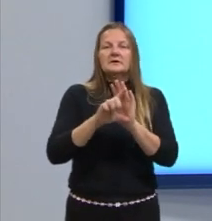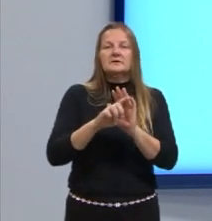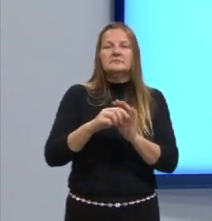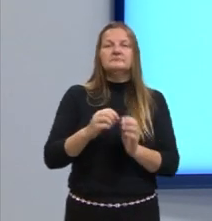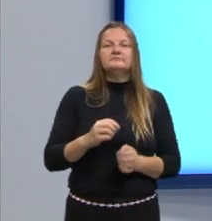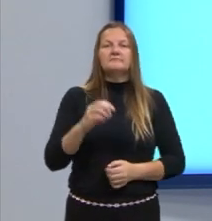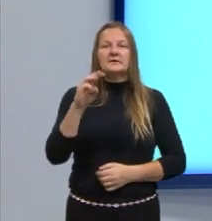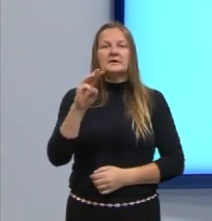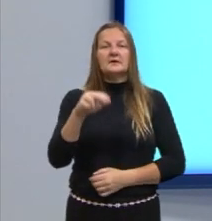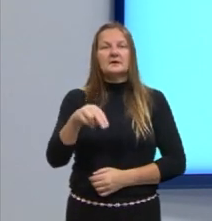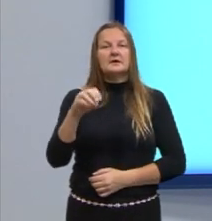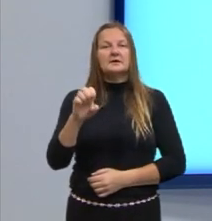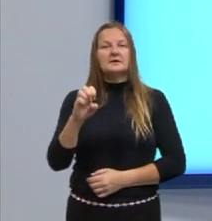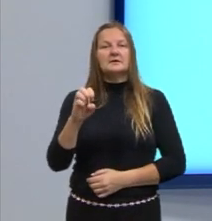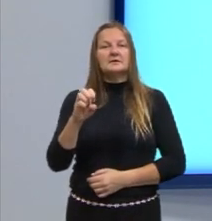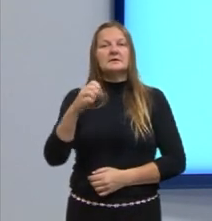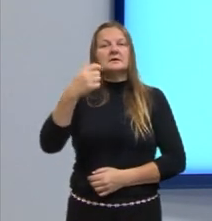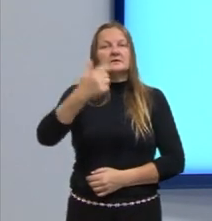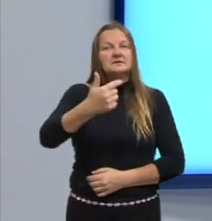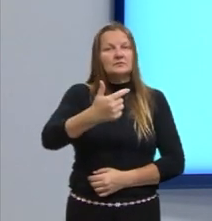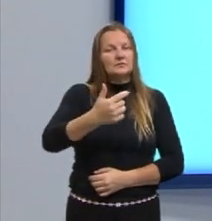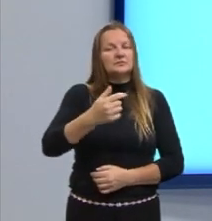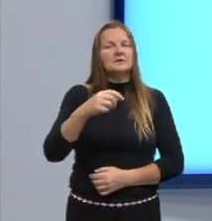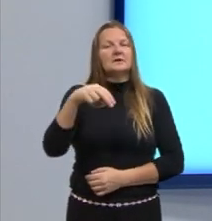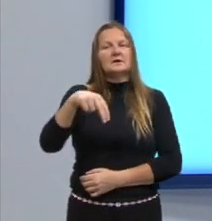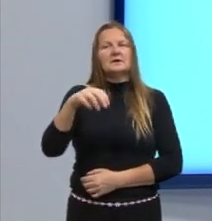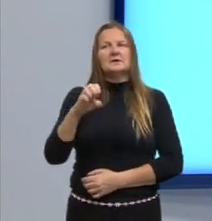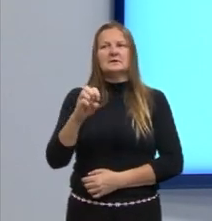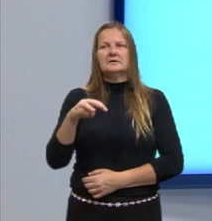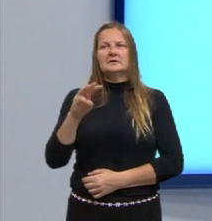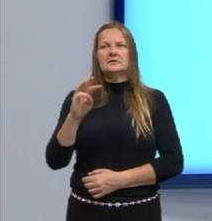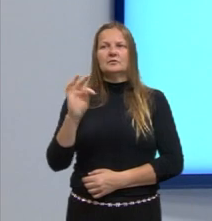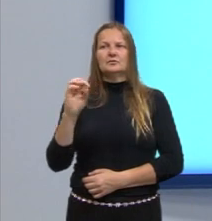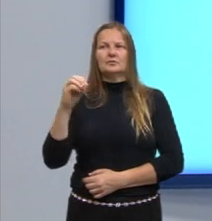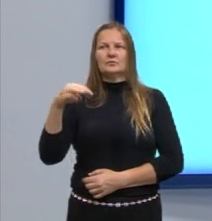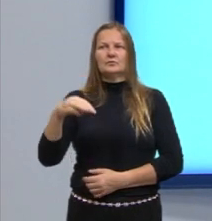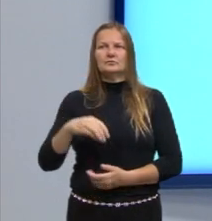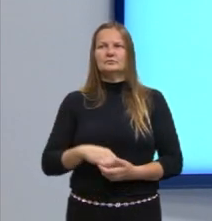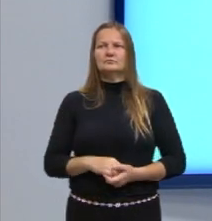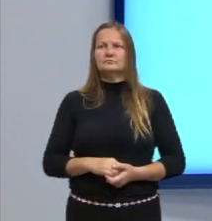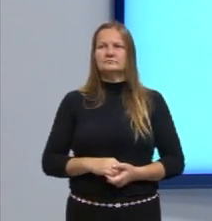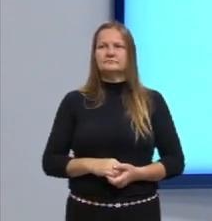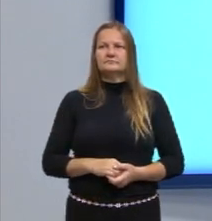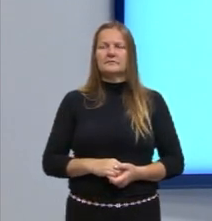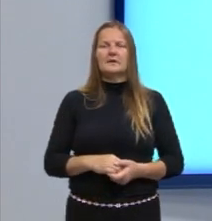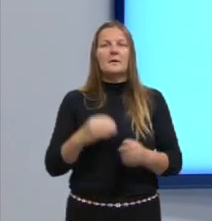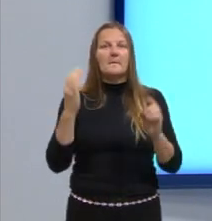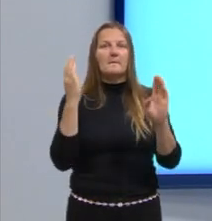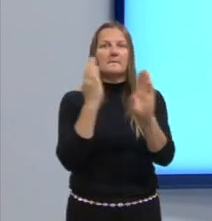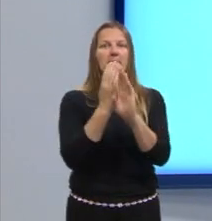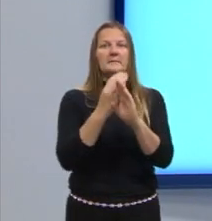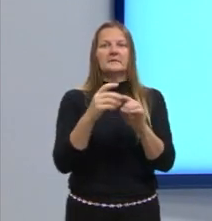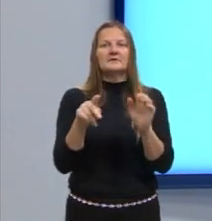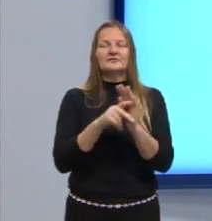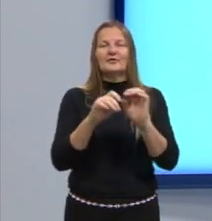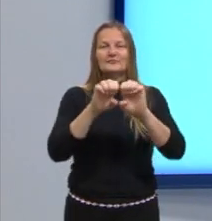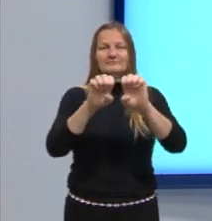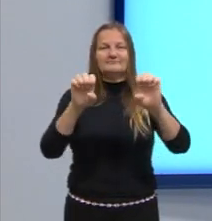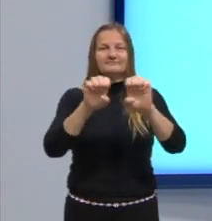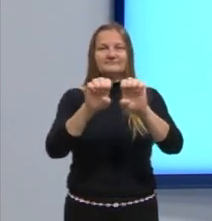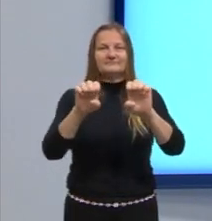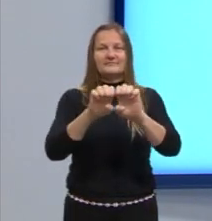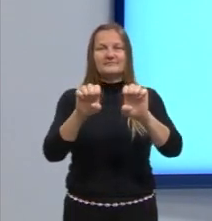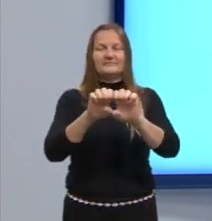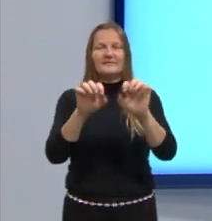primeira lei desculpa a segunda essa aqui né além então que a gente acaba descrevendo somente dessa forma né